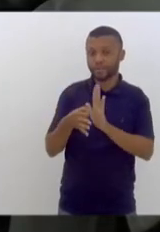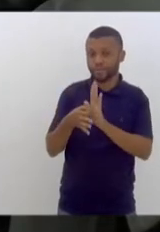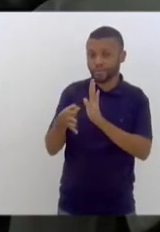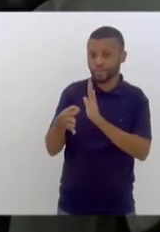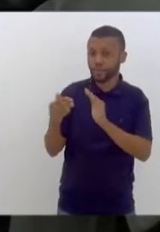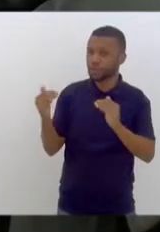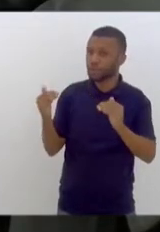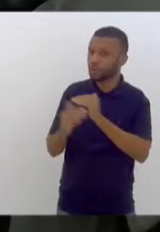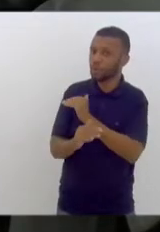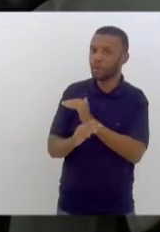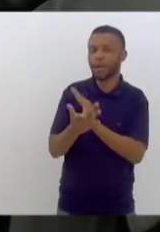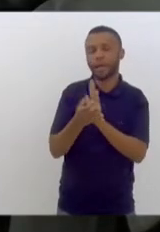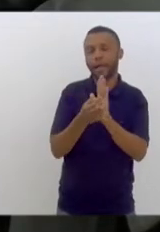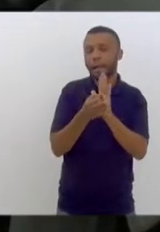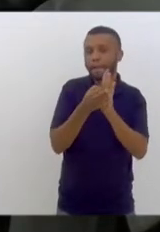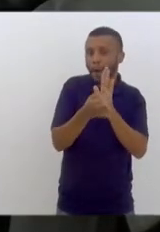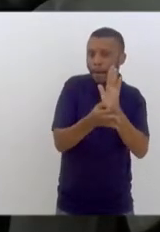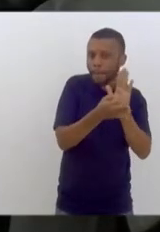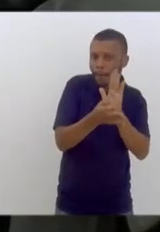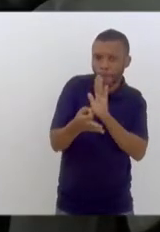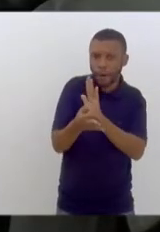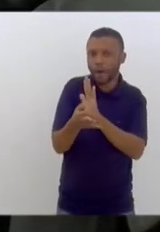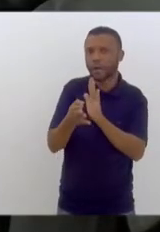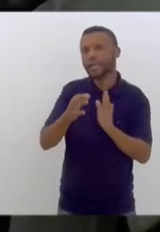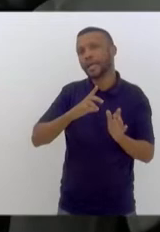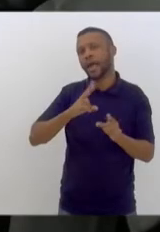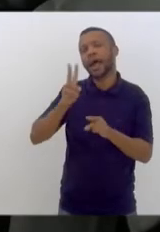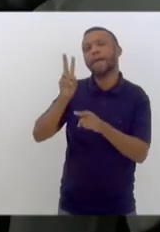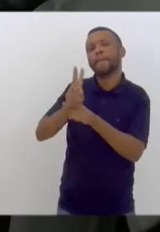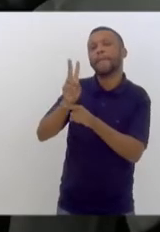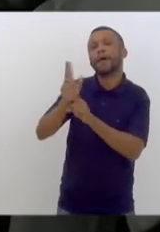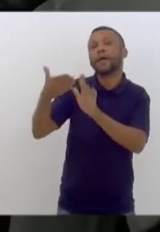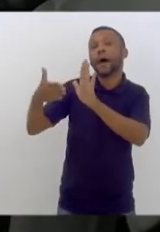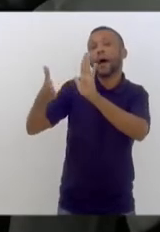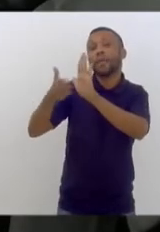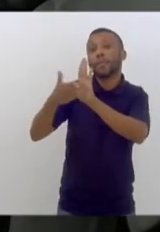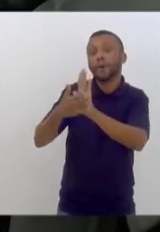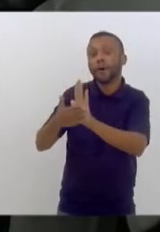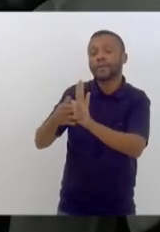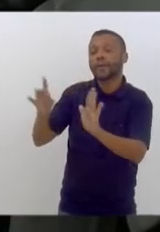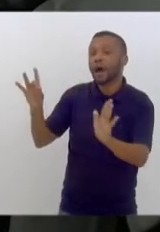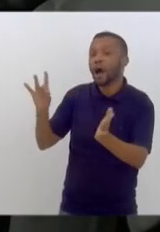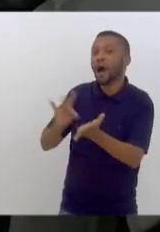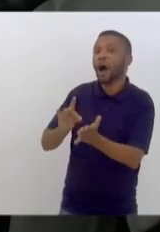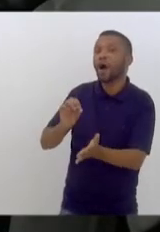contrária às emendas que, de alguma maneira, preservam, como na proposta original, a distribuição de